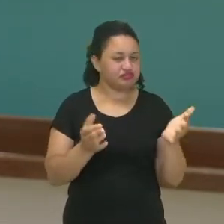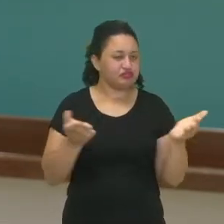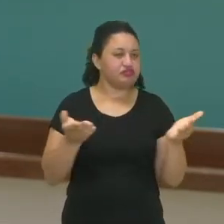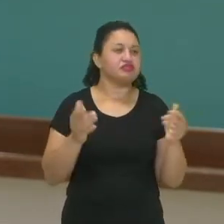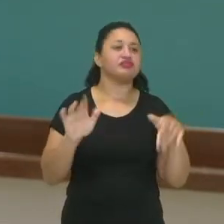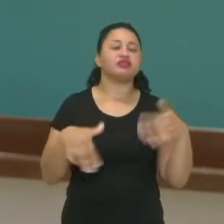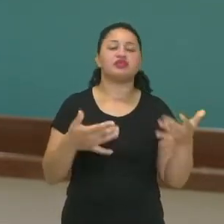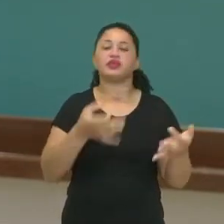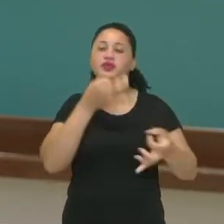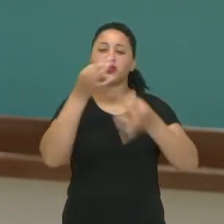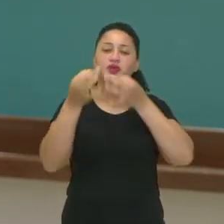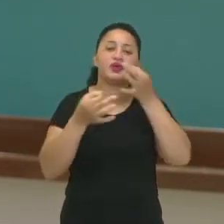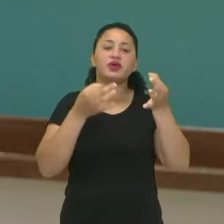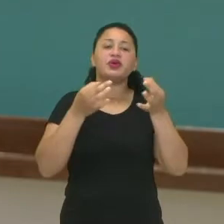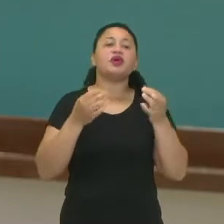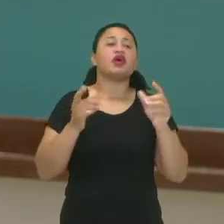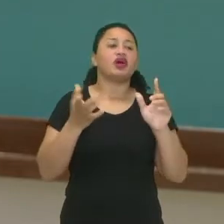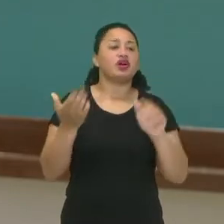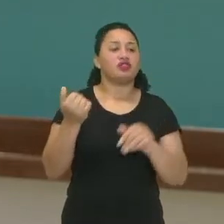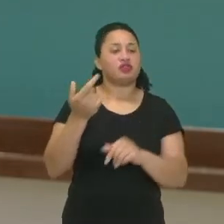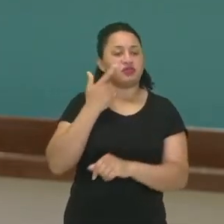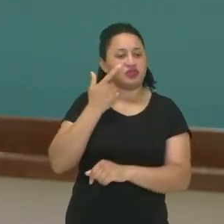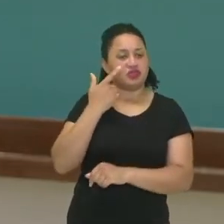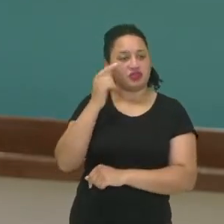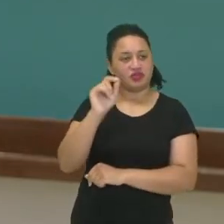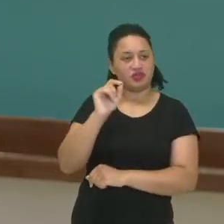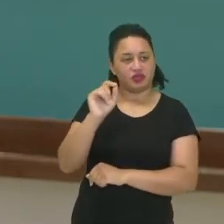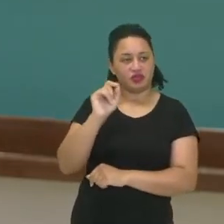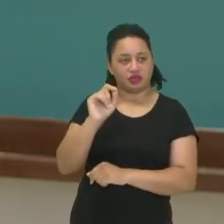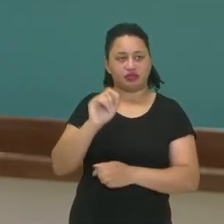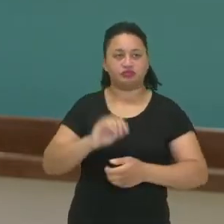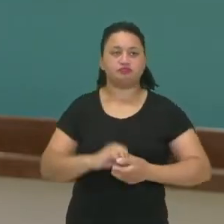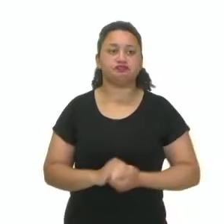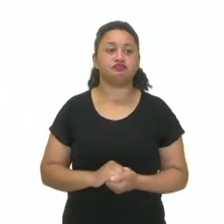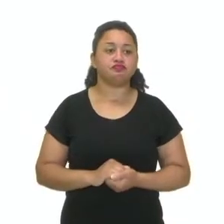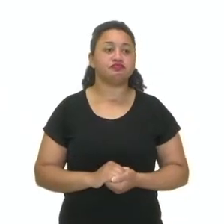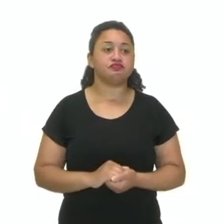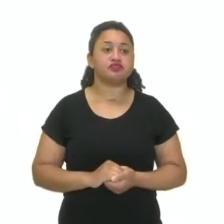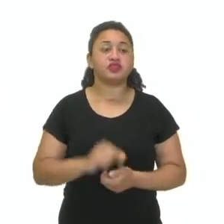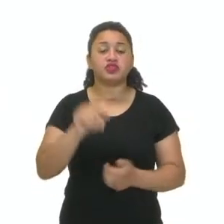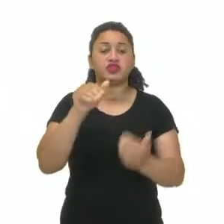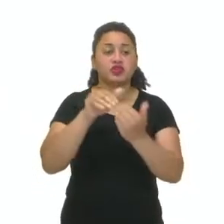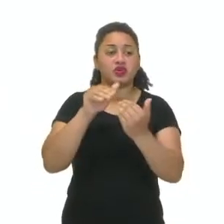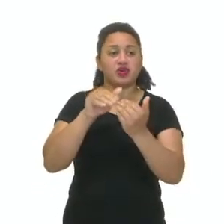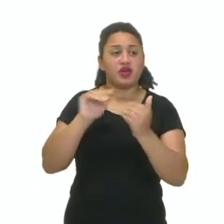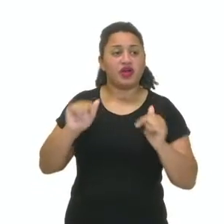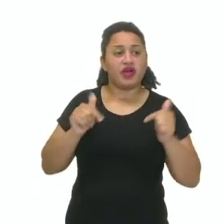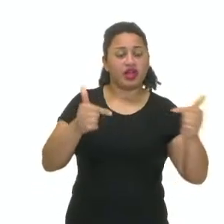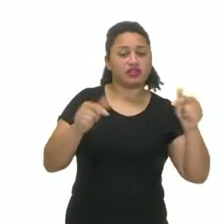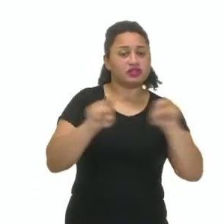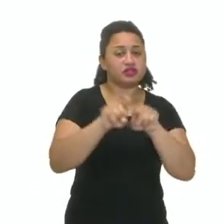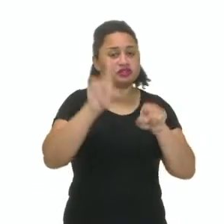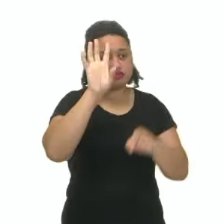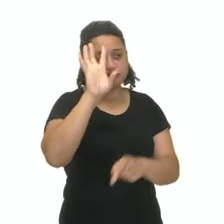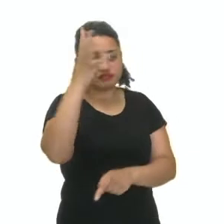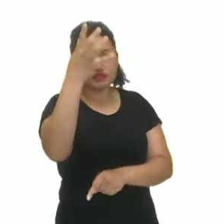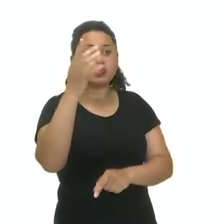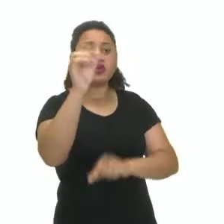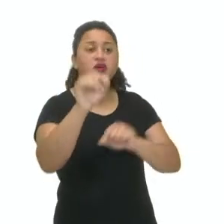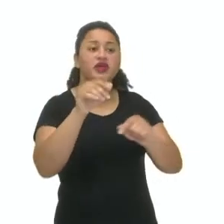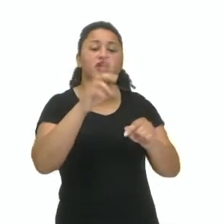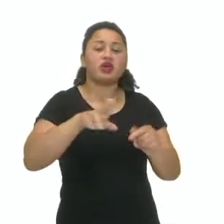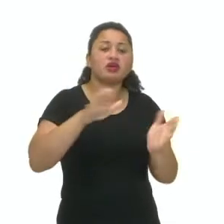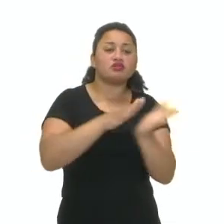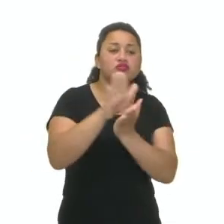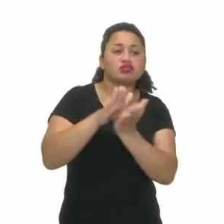em opinião, acompanhe aqui comigo. Bora lá acompanhar aqui, ó. Você concorda que suas ações e decisões de consumo